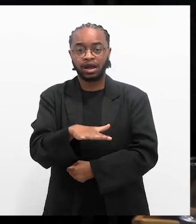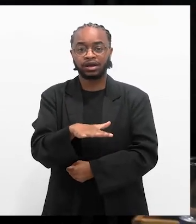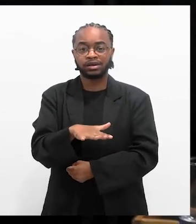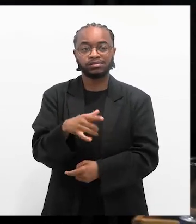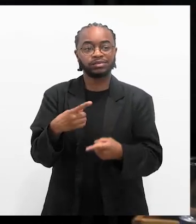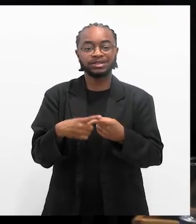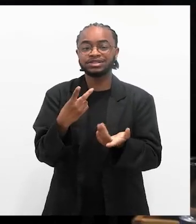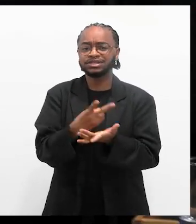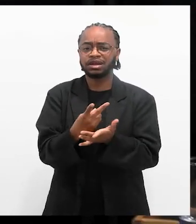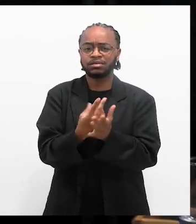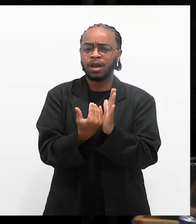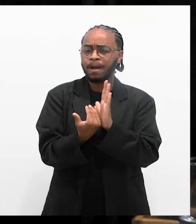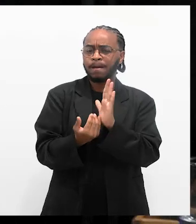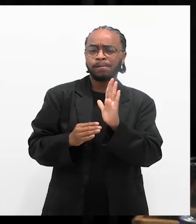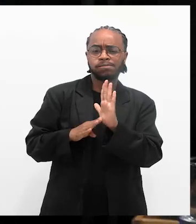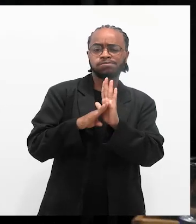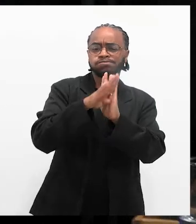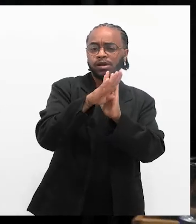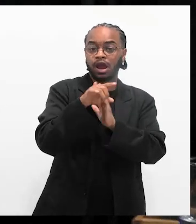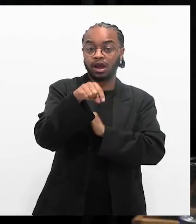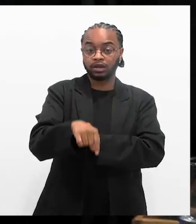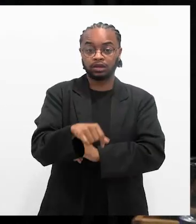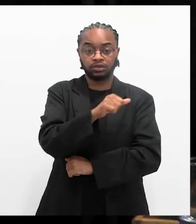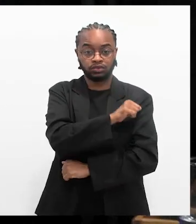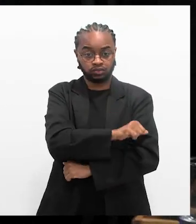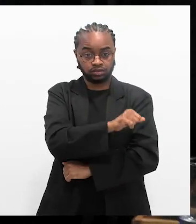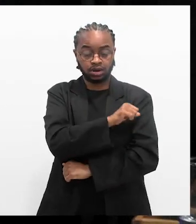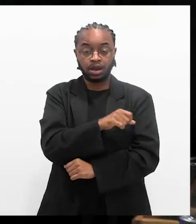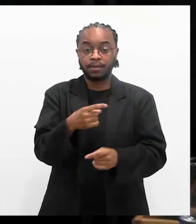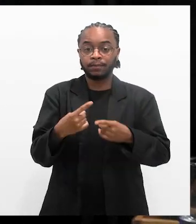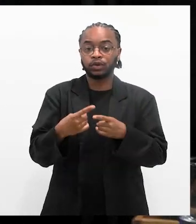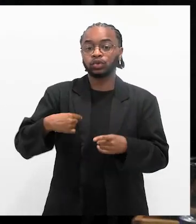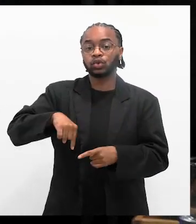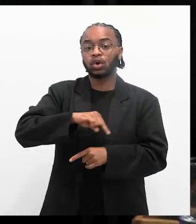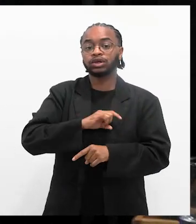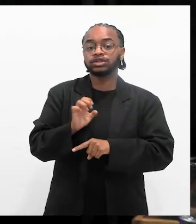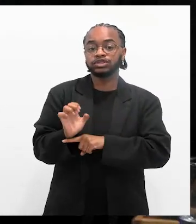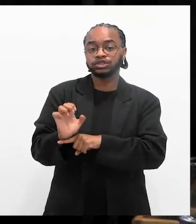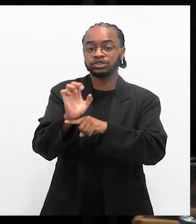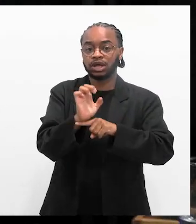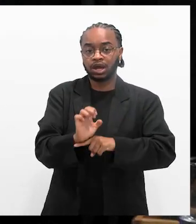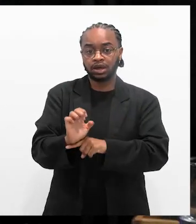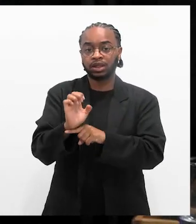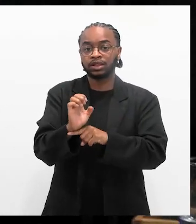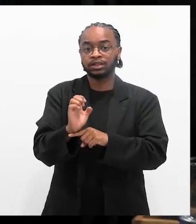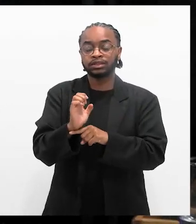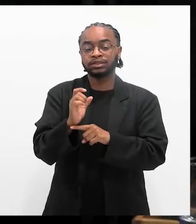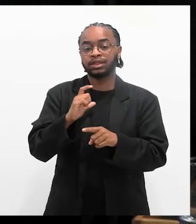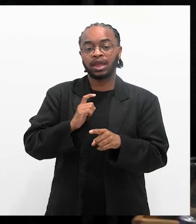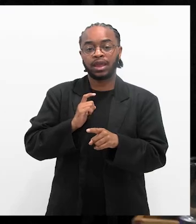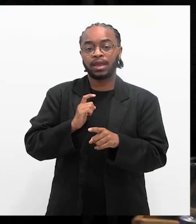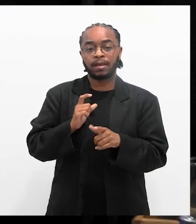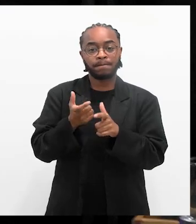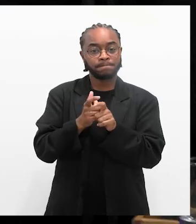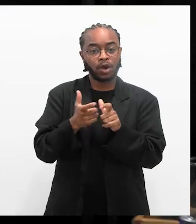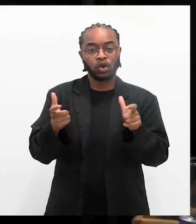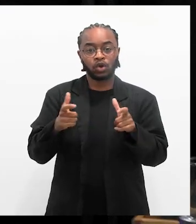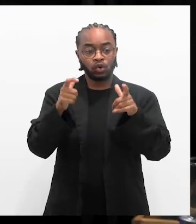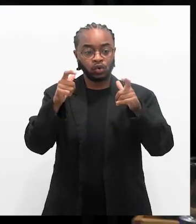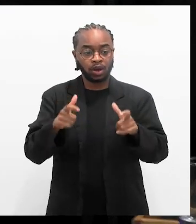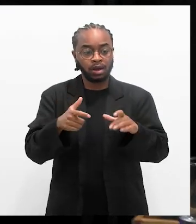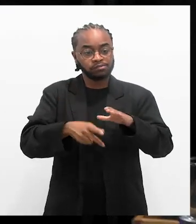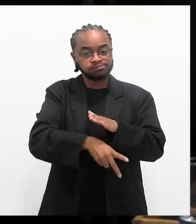segmento que sempre foi uma potência aqui no estado do Rio de Janeiro. O estado do Rio de Janeiro é o estado que é com o maior número